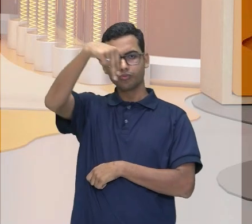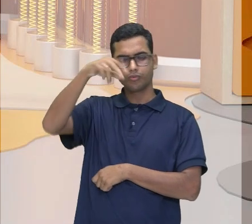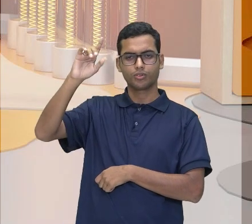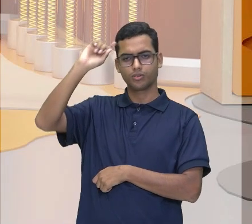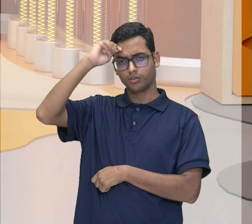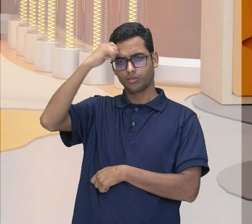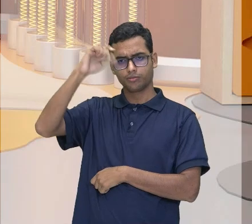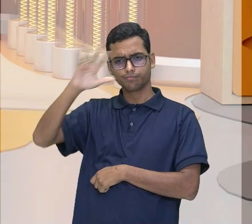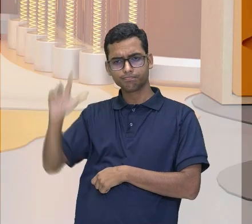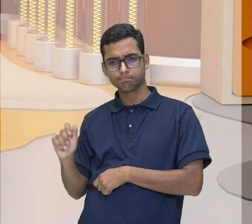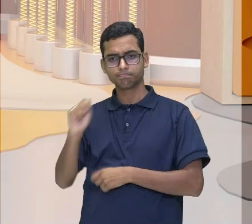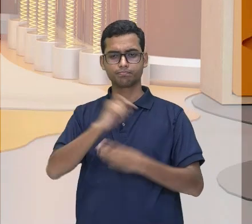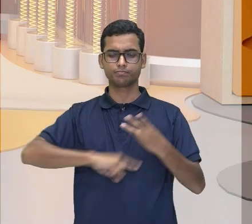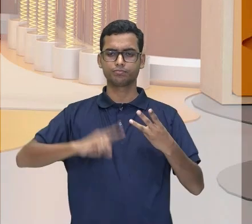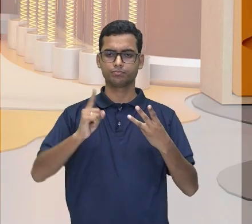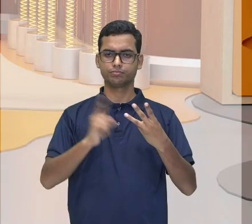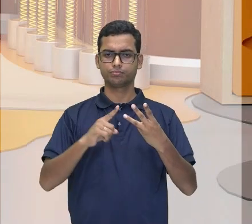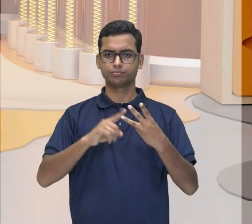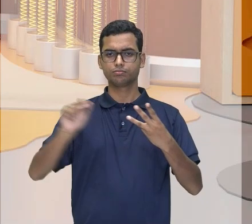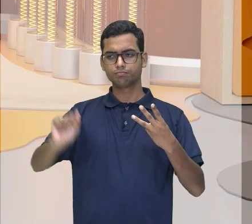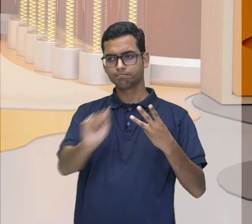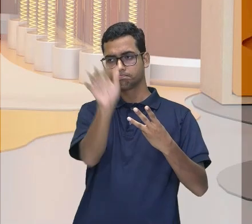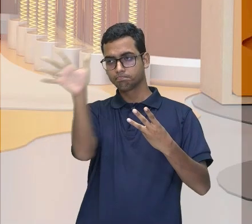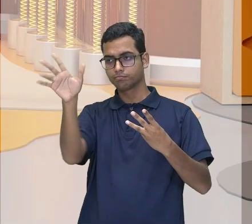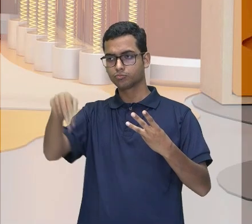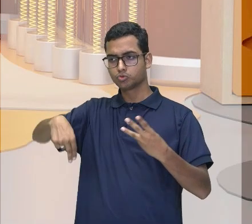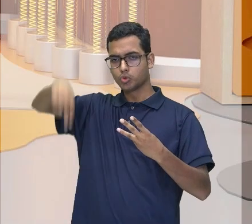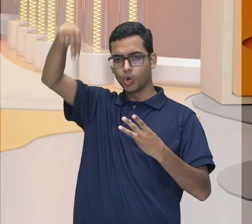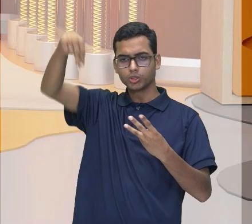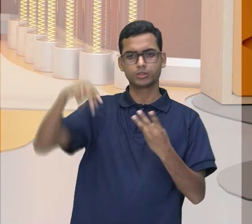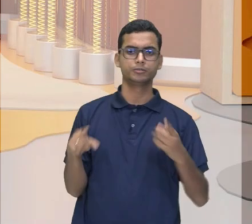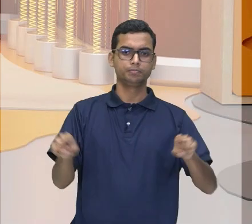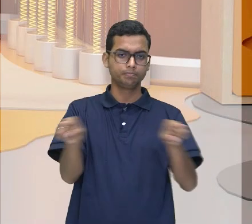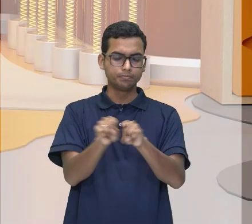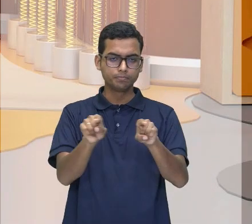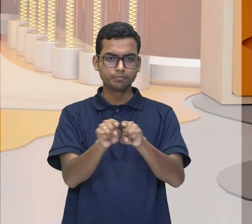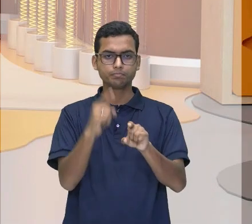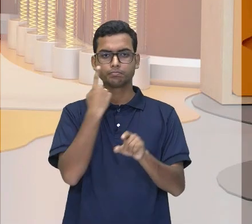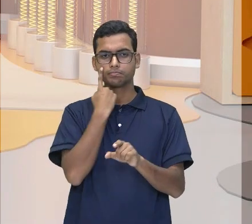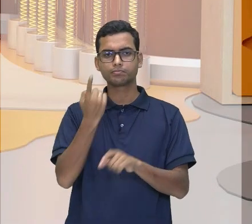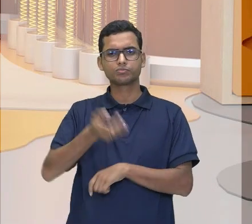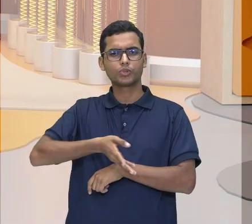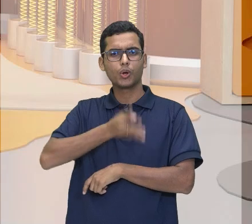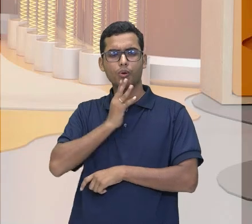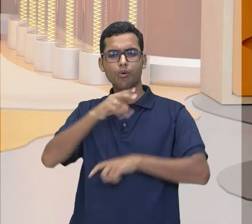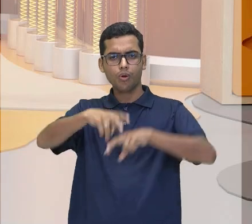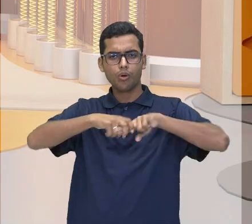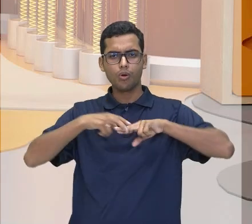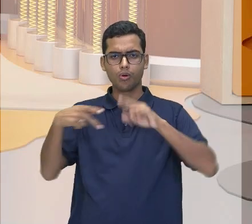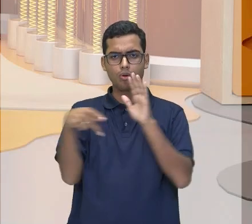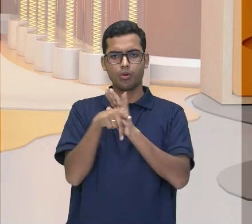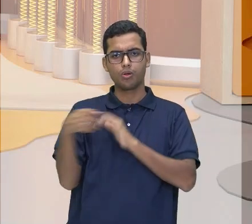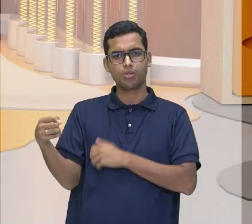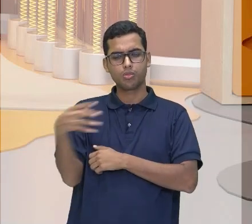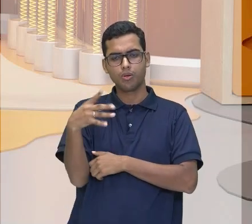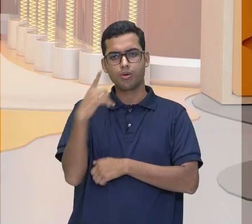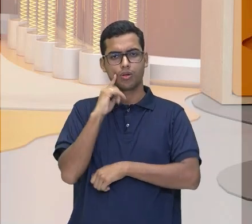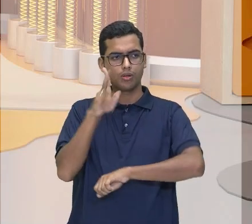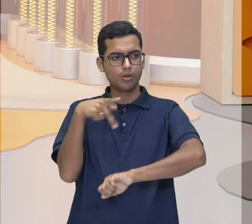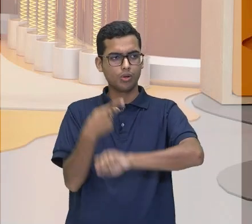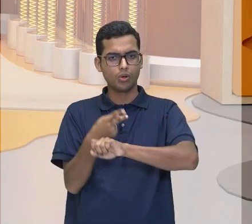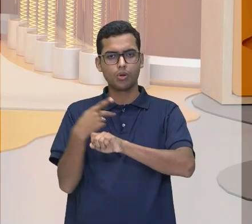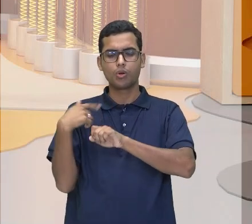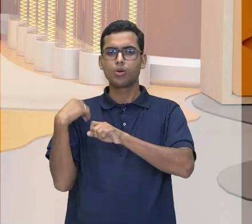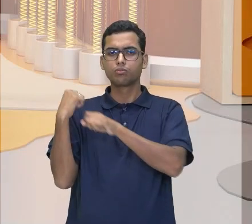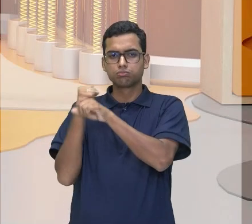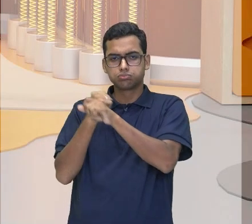Ásia. Essa área ela é conhecida por esse nome por conta do novo território que iria ser encontrado no final